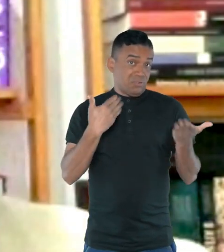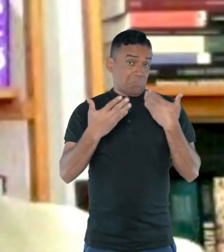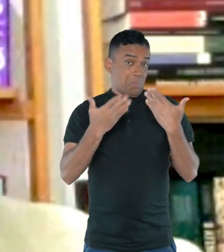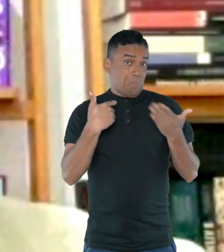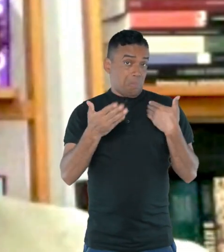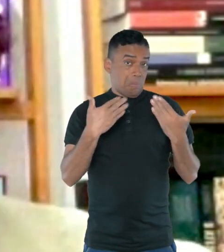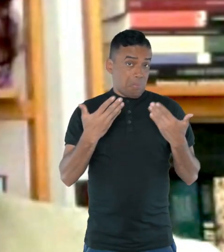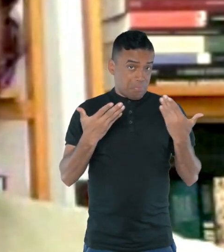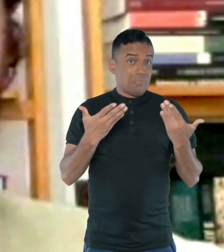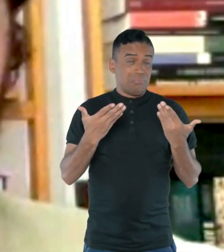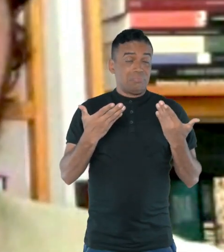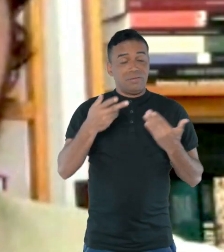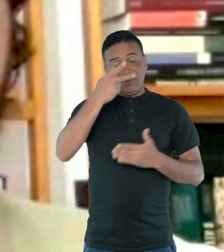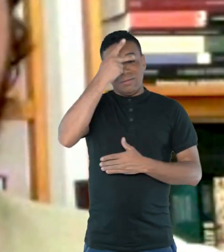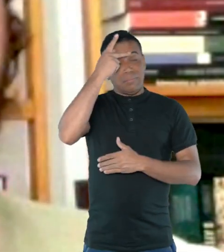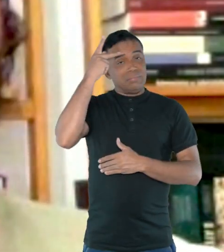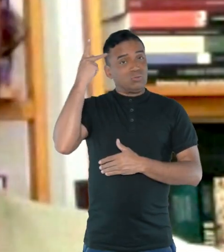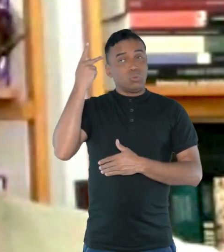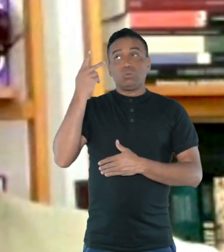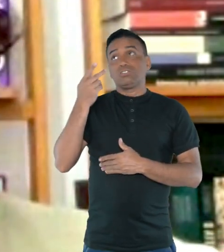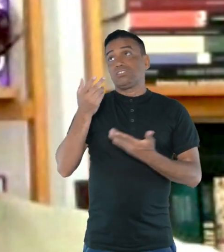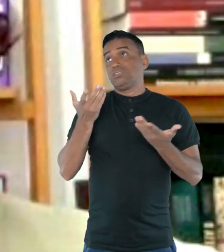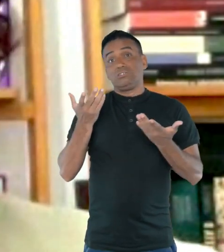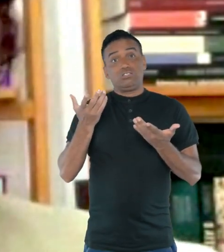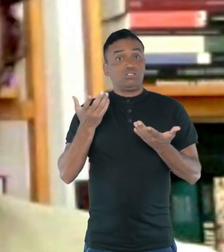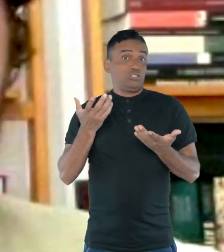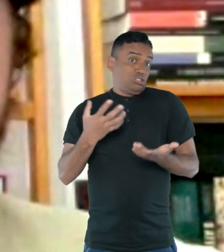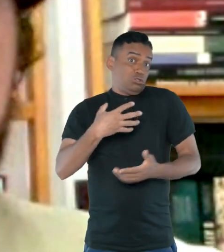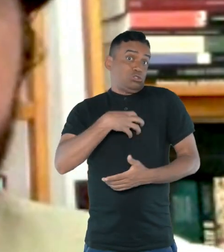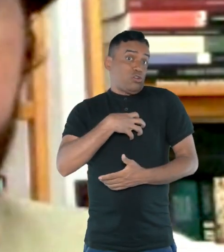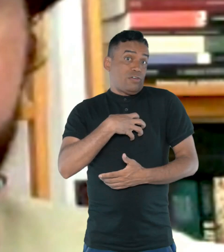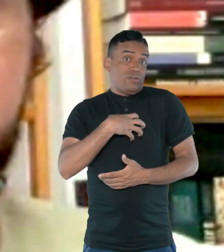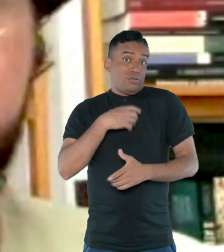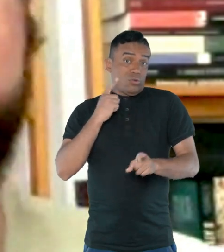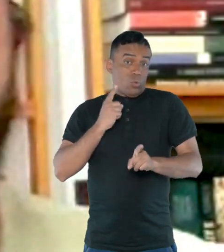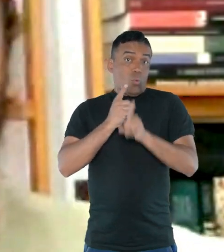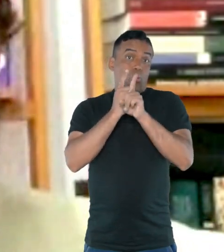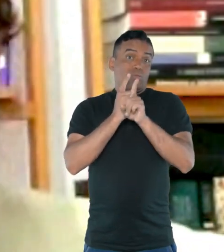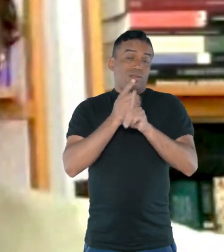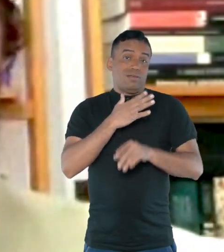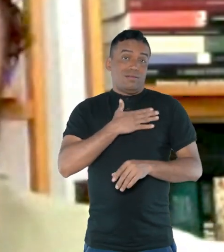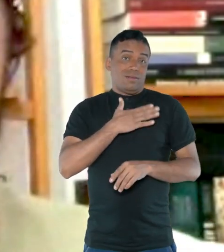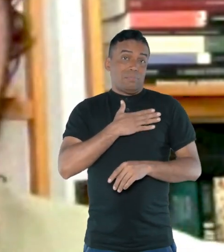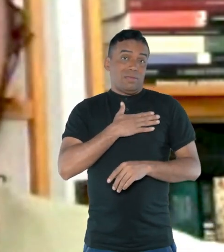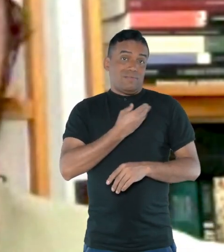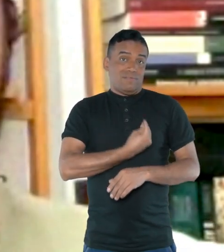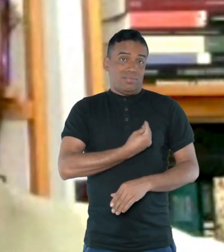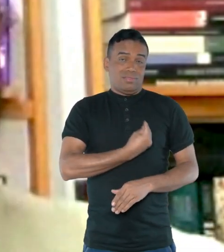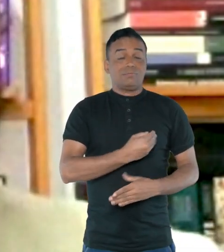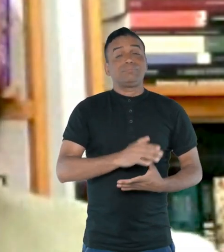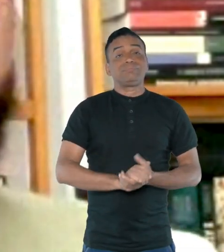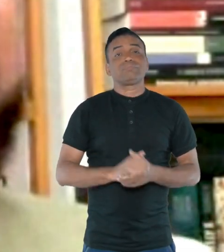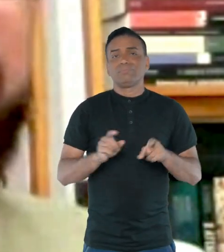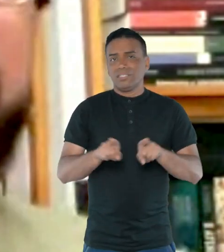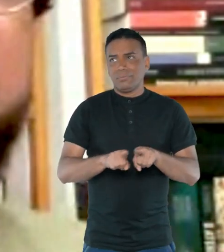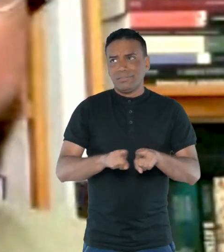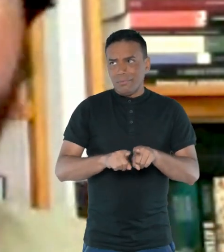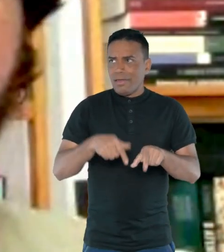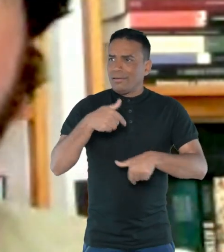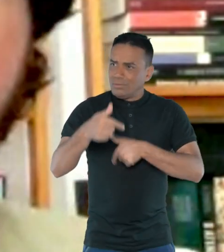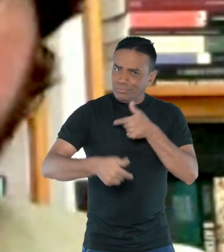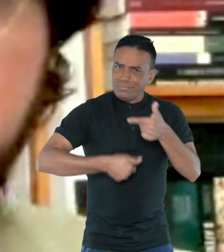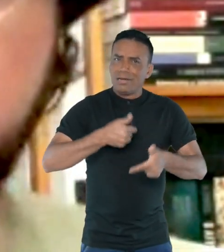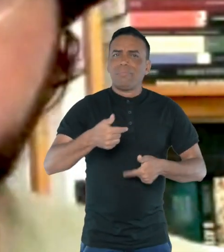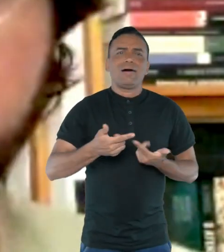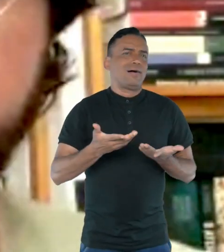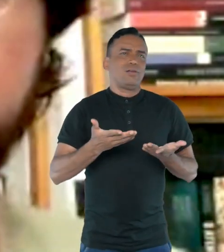que passaram de alguma forma pela minha vida, mas também é também um trabalho de